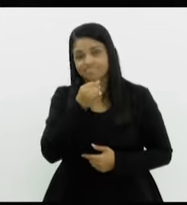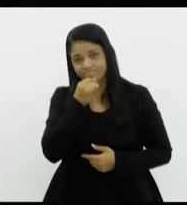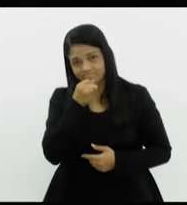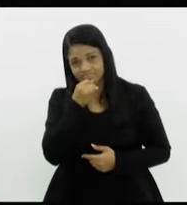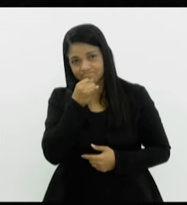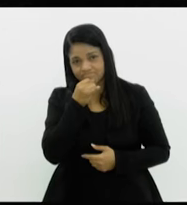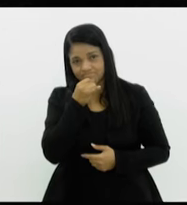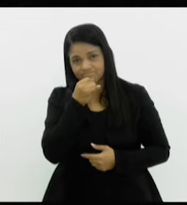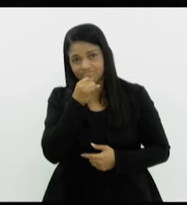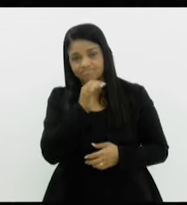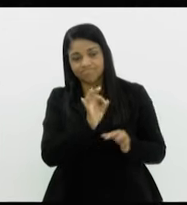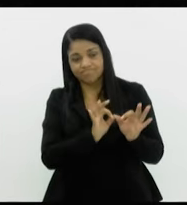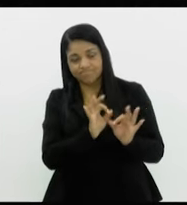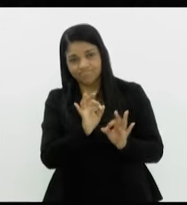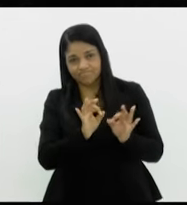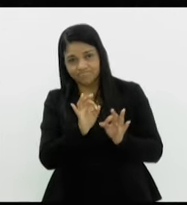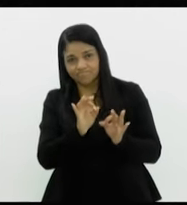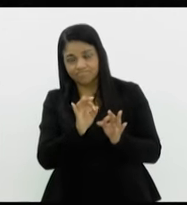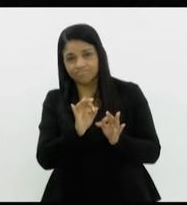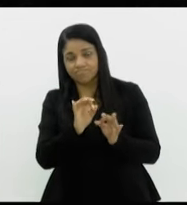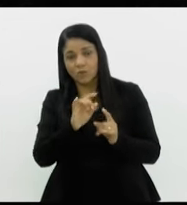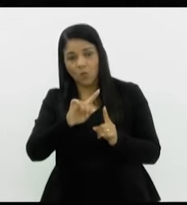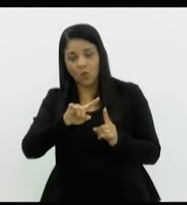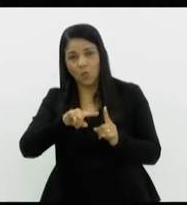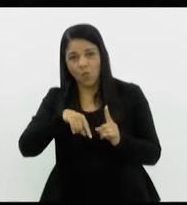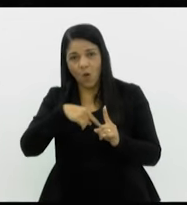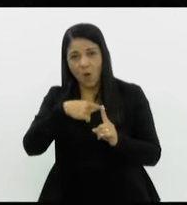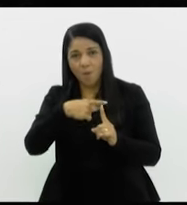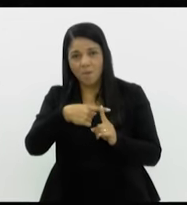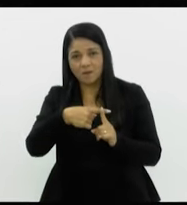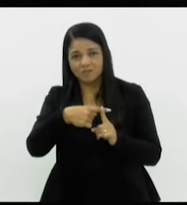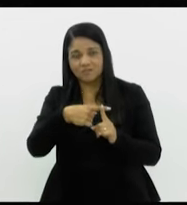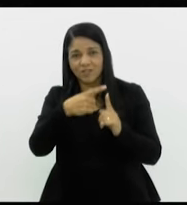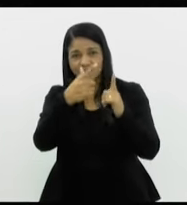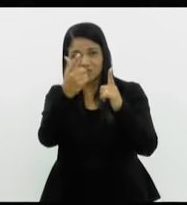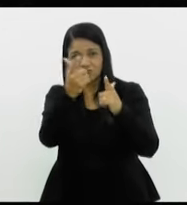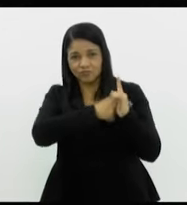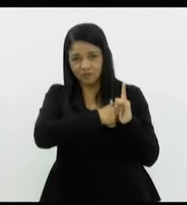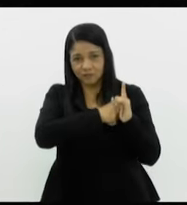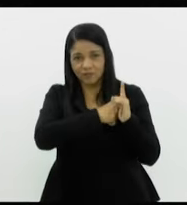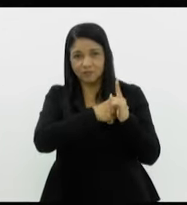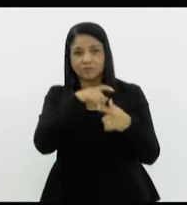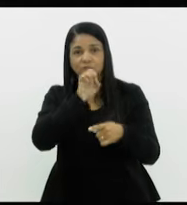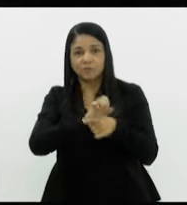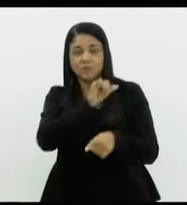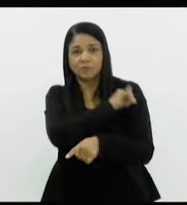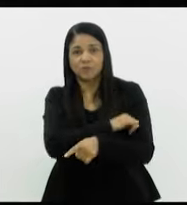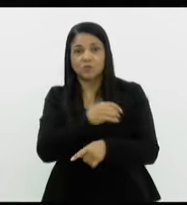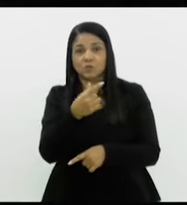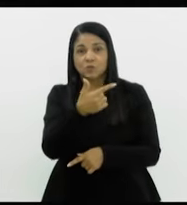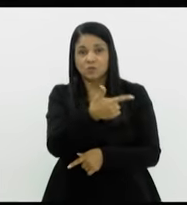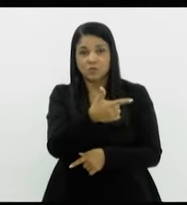infelizmente, projetamos um aumento da dívida do Estado do Rio de Janeiro na ordem de